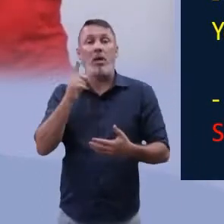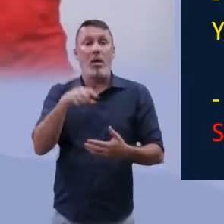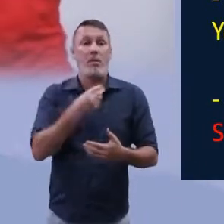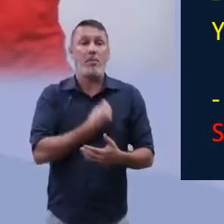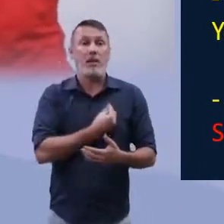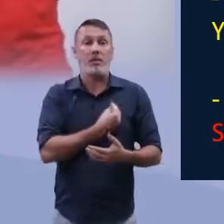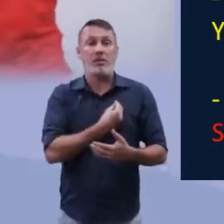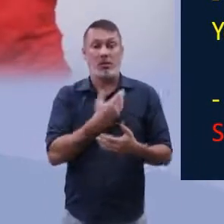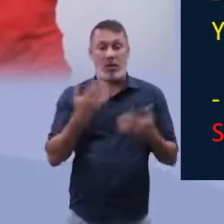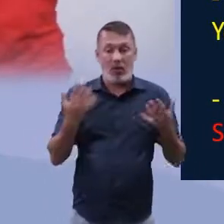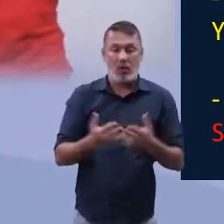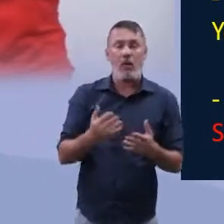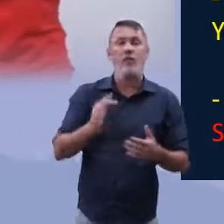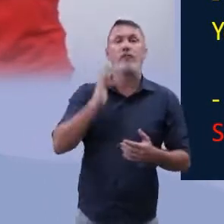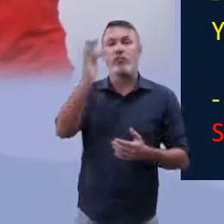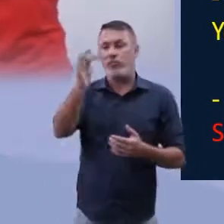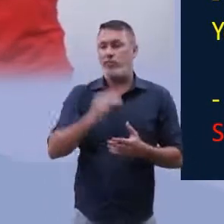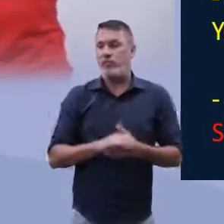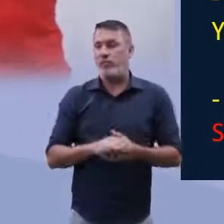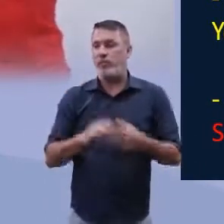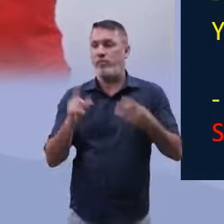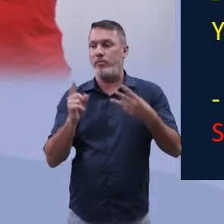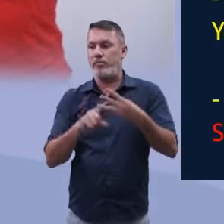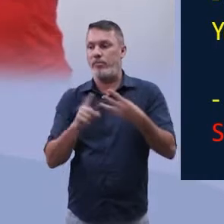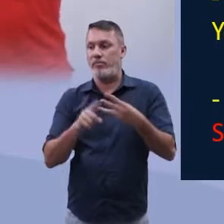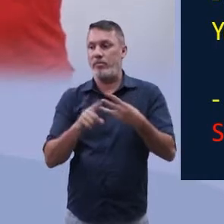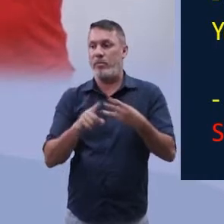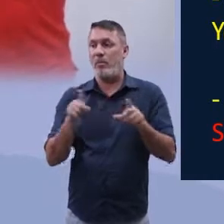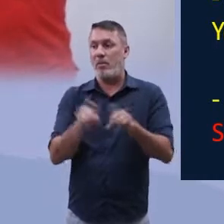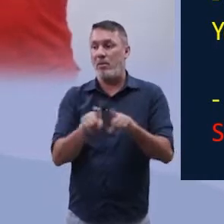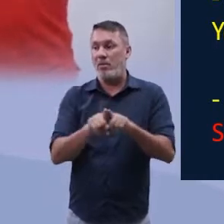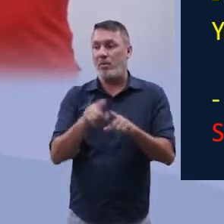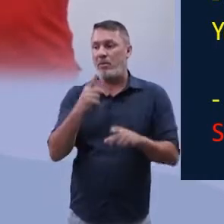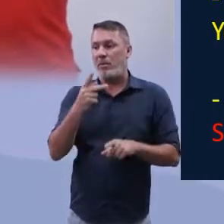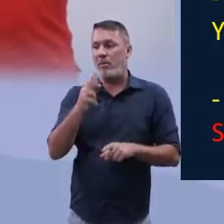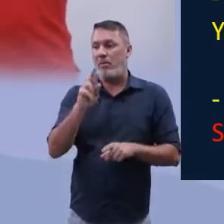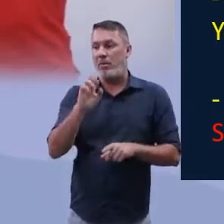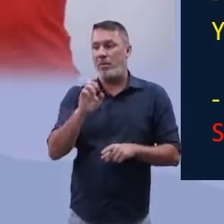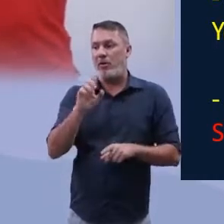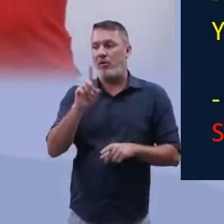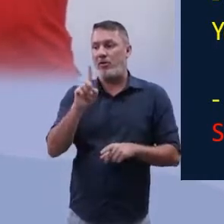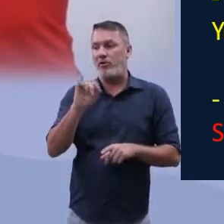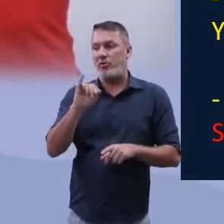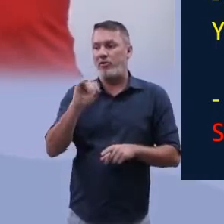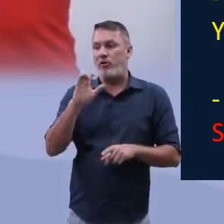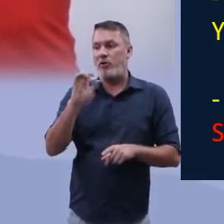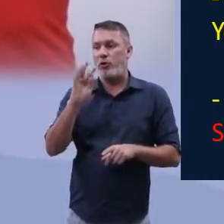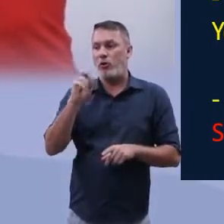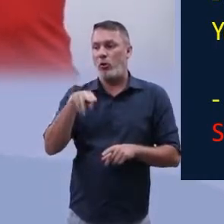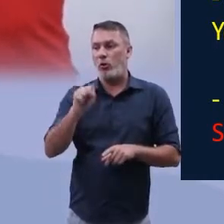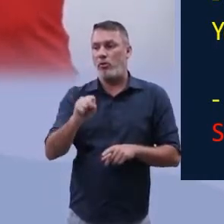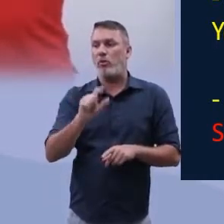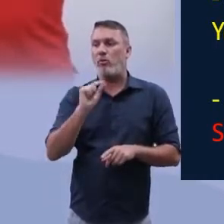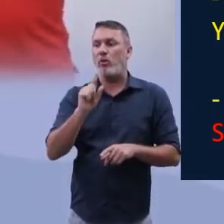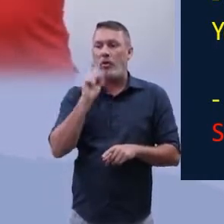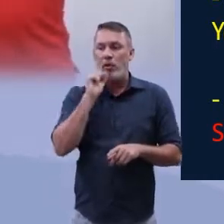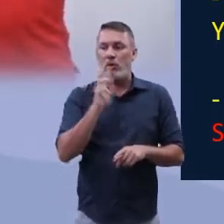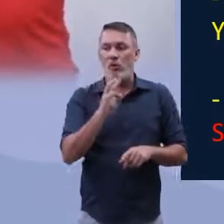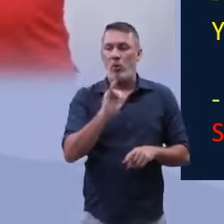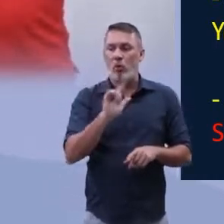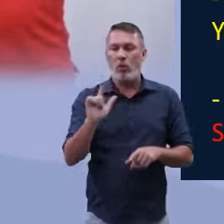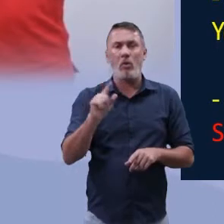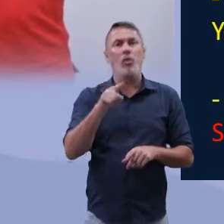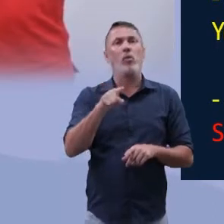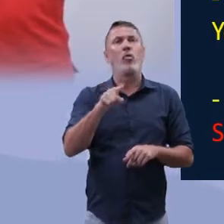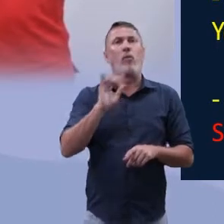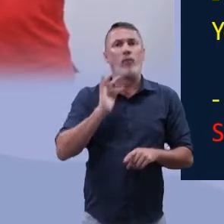são feitos do presente para o futuro. Fazer previsões, predictions. You will be a great lawyer. Você será um